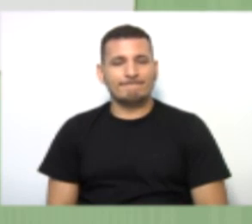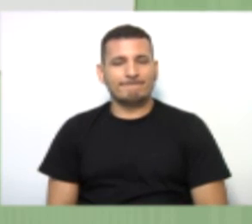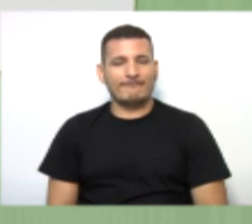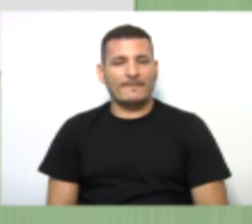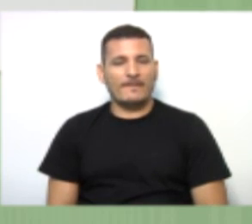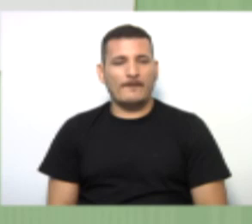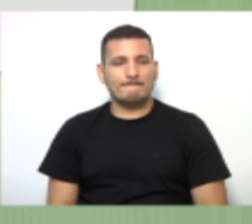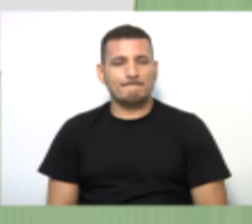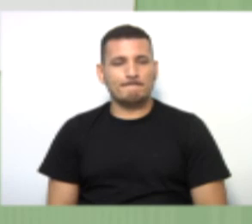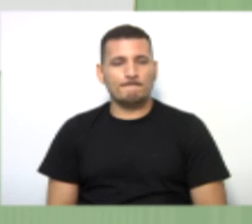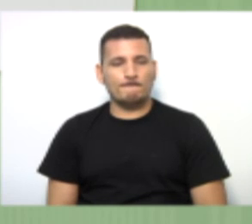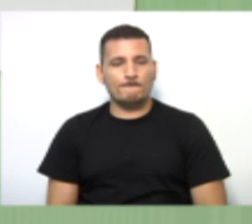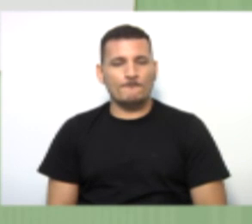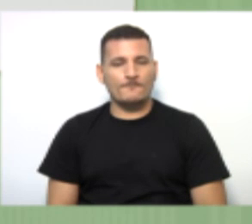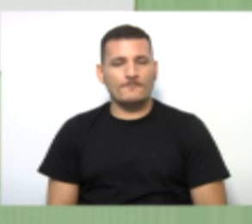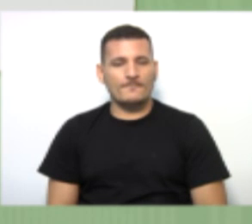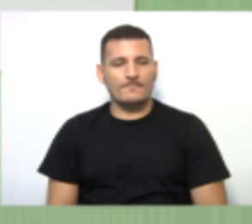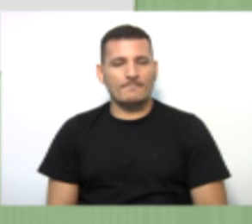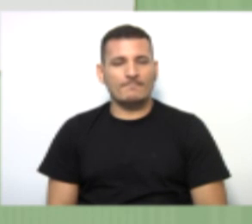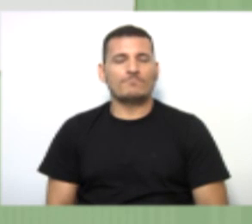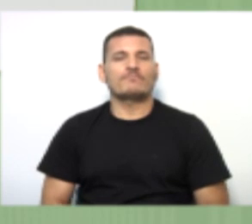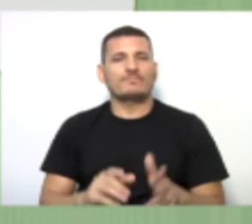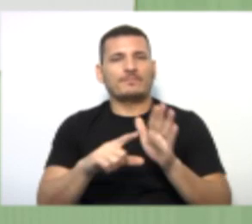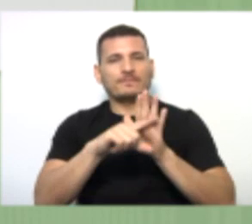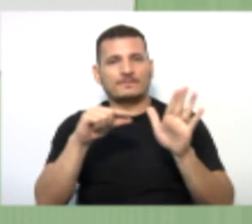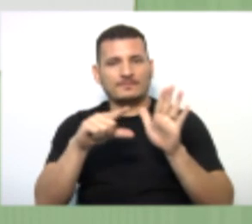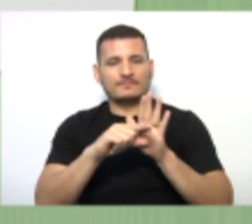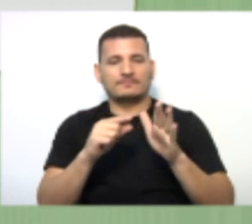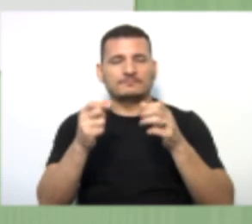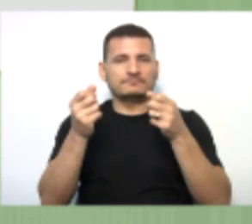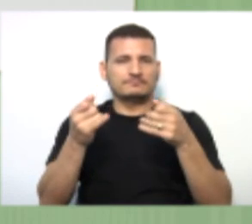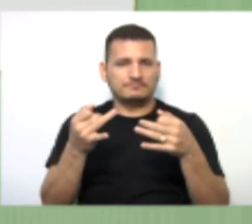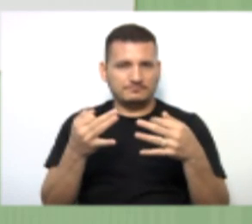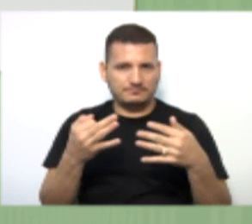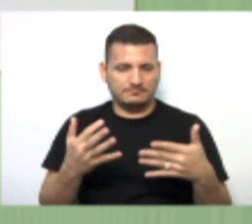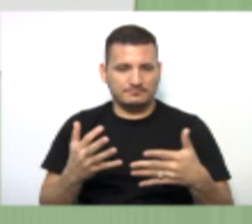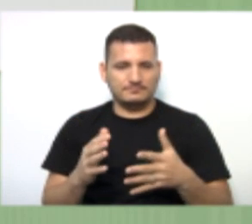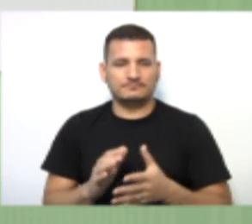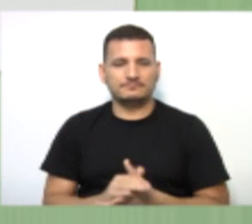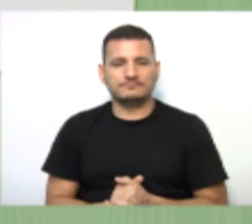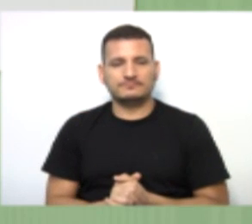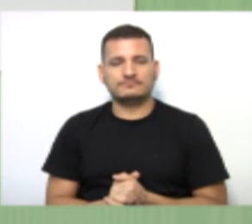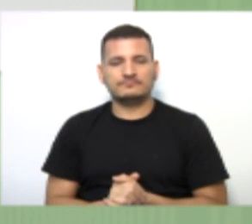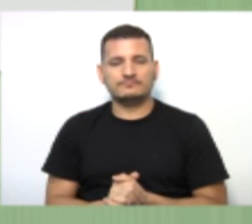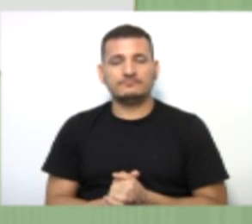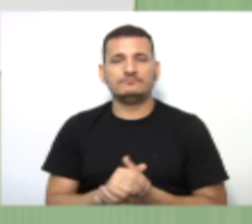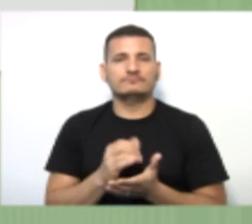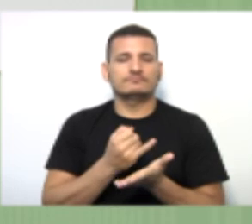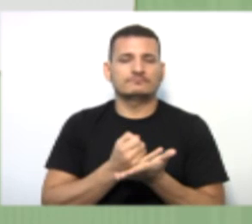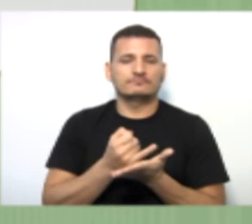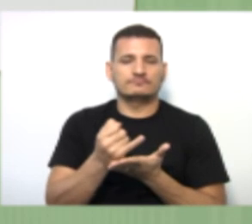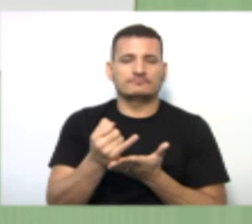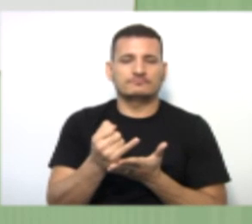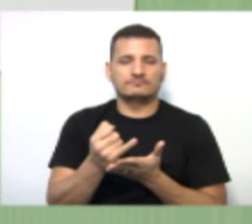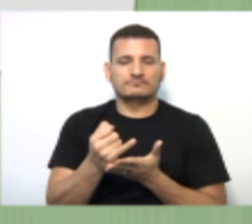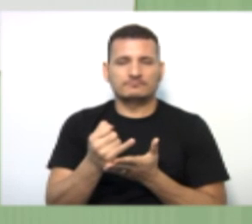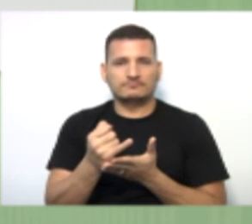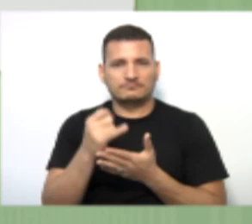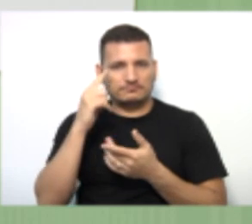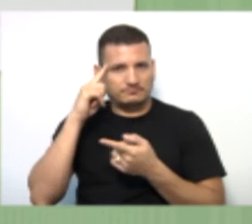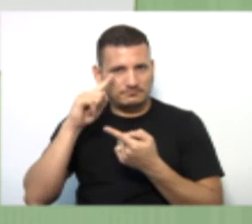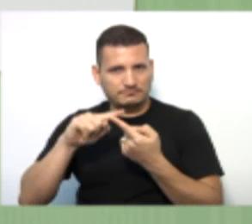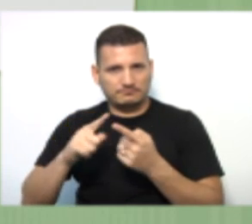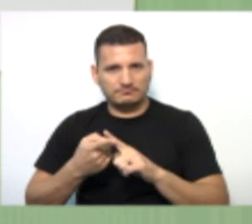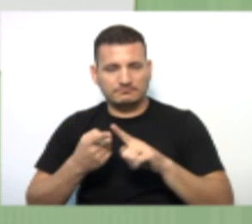Eu vou falar um pouquinho da ementa para vocês aqui, tá? Que é o quê? Introdução à lógica